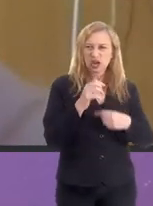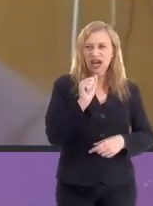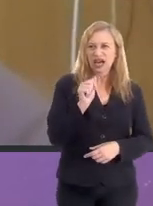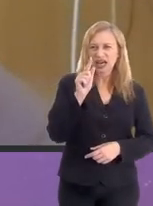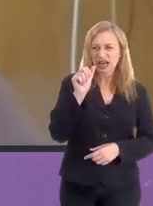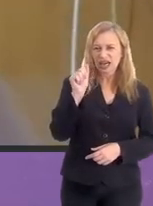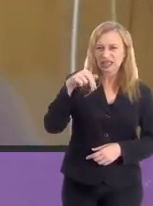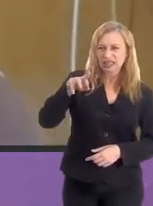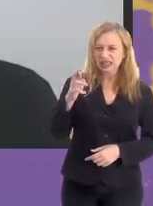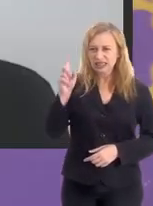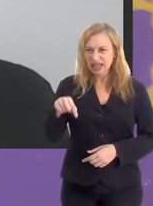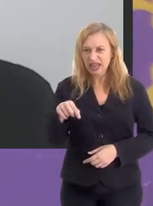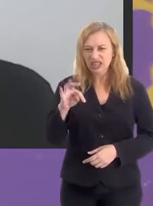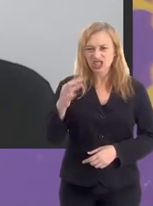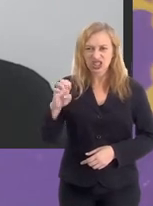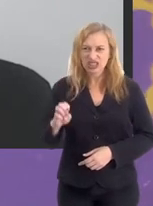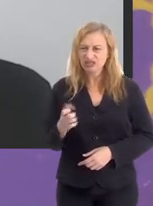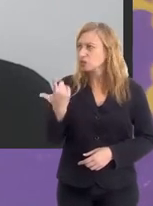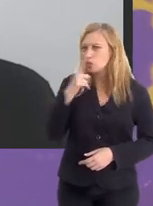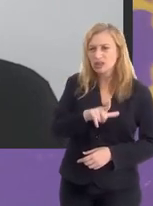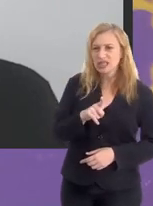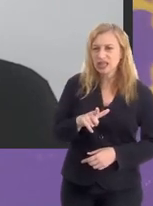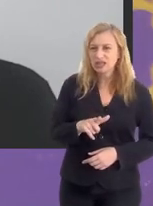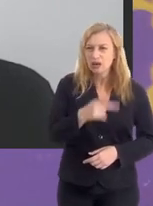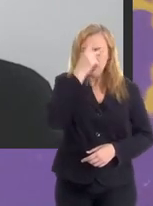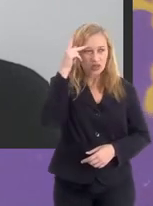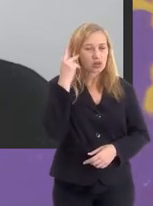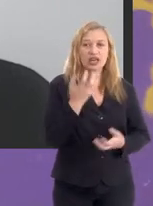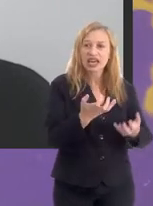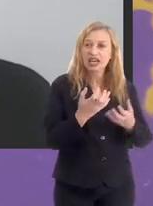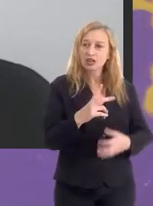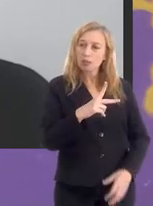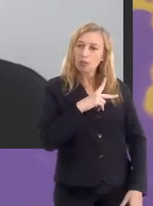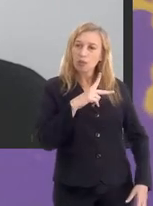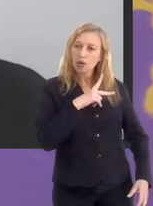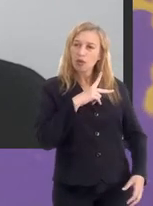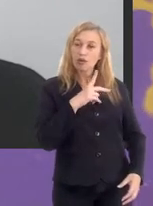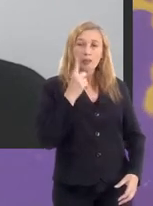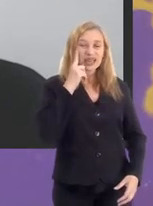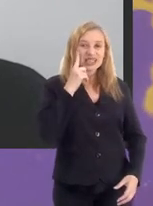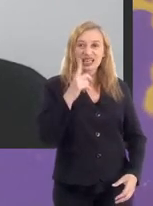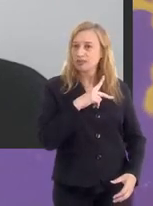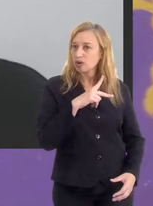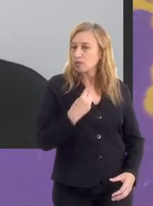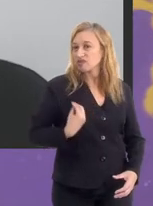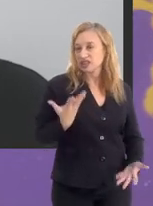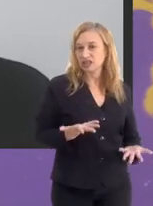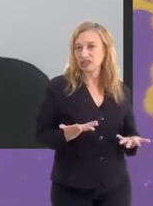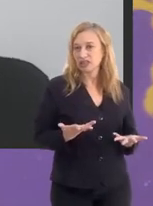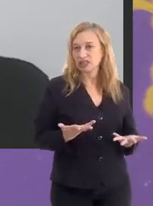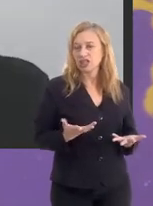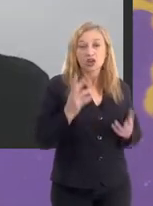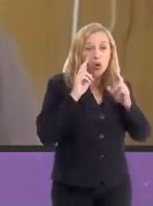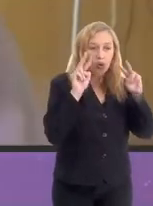petróleo desse discurso o Andrés Sanchez o lanchinho não não consegue porque gente que vão tá sempre buscando é esse esse aquela estado